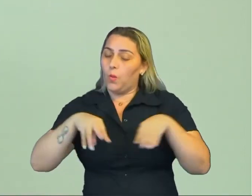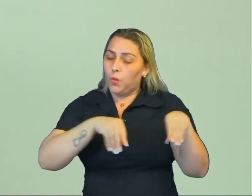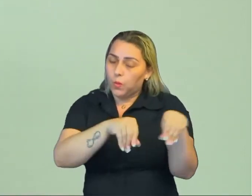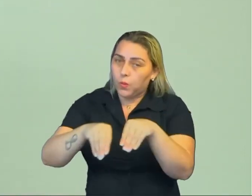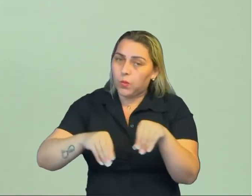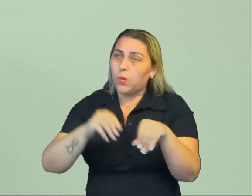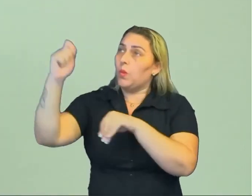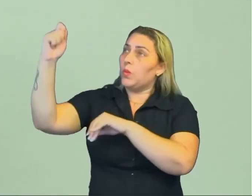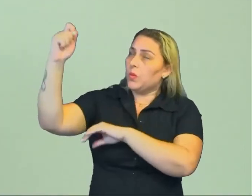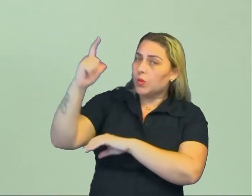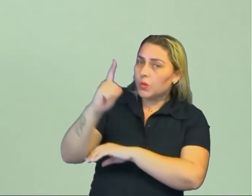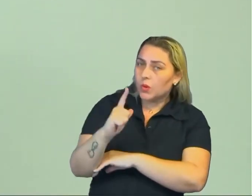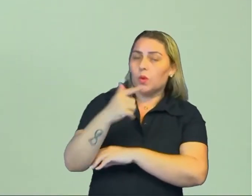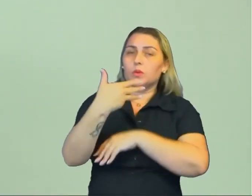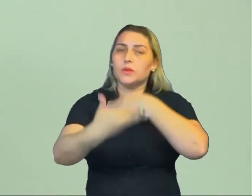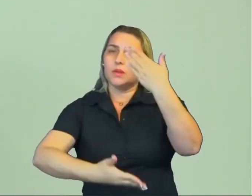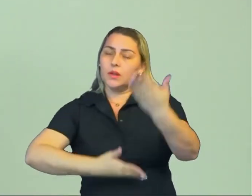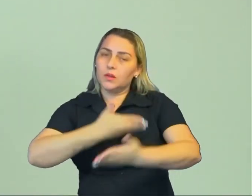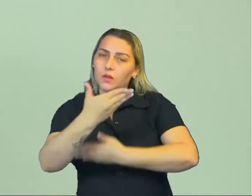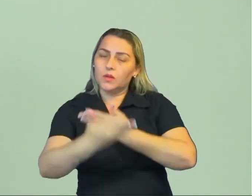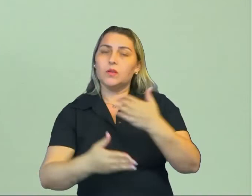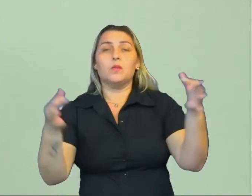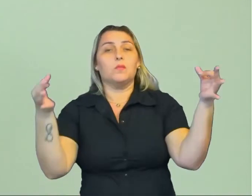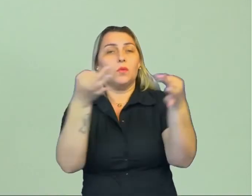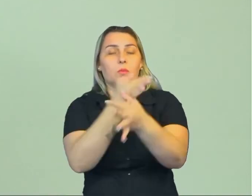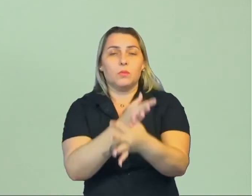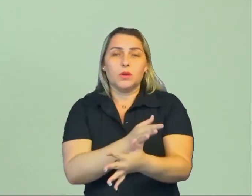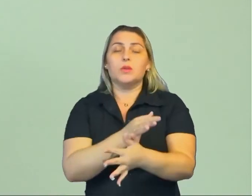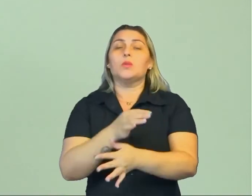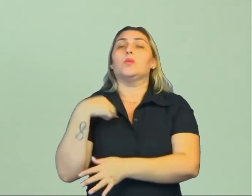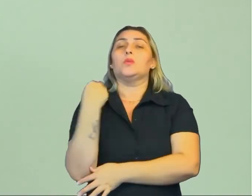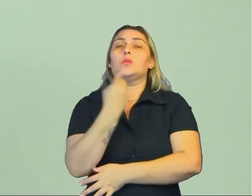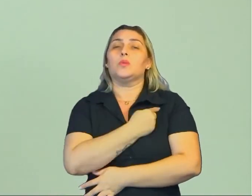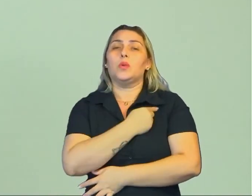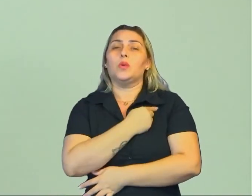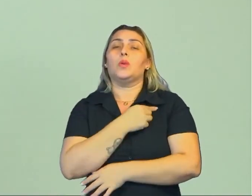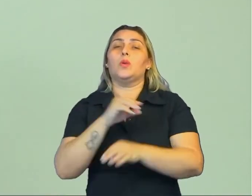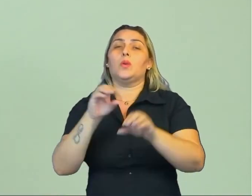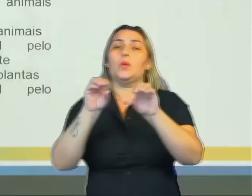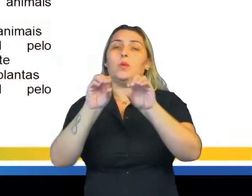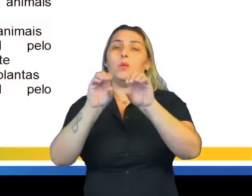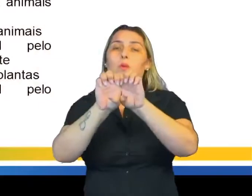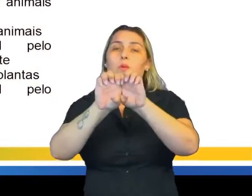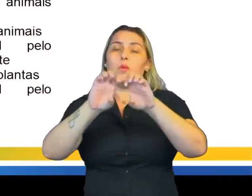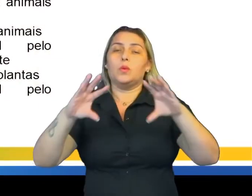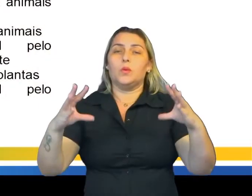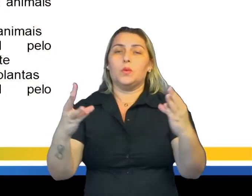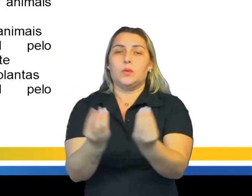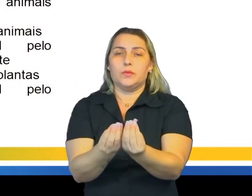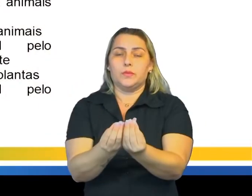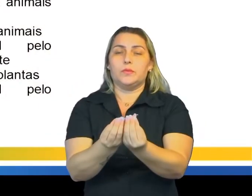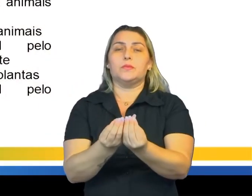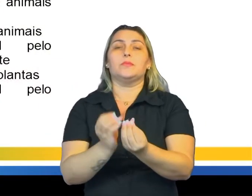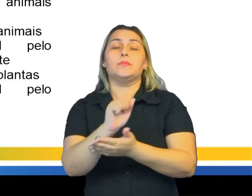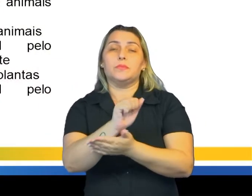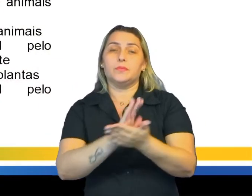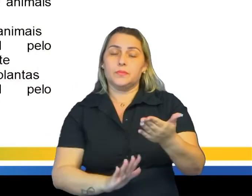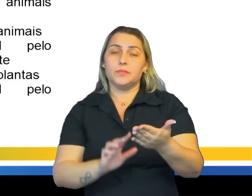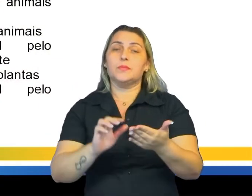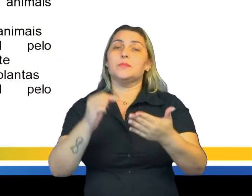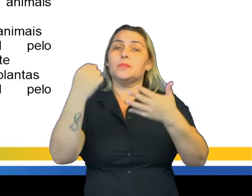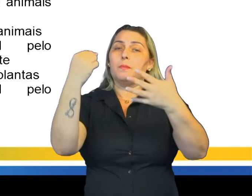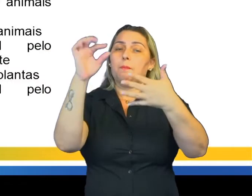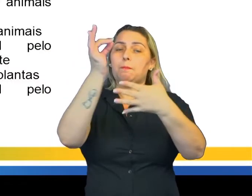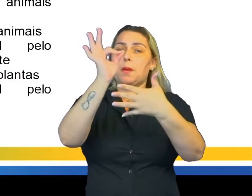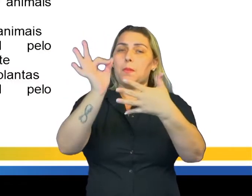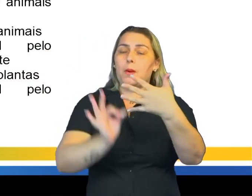solo, o sol, que se relacionam formando o nosso ecossistema. a outra atividade. Das opções